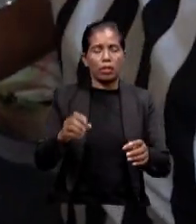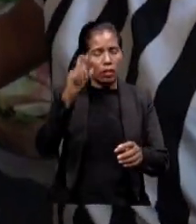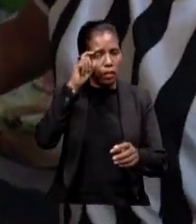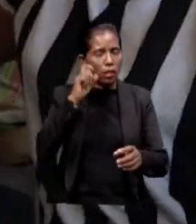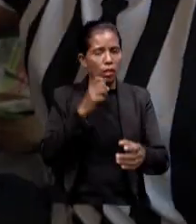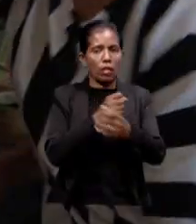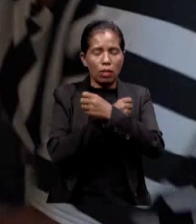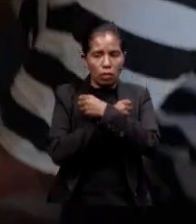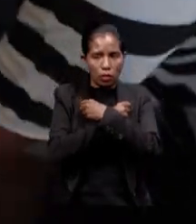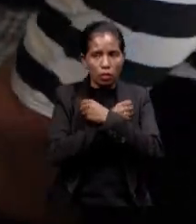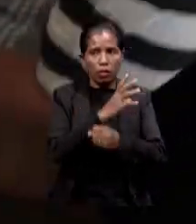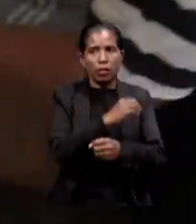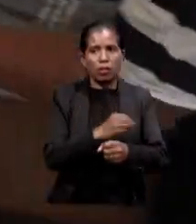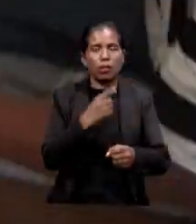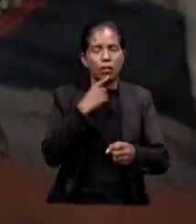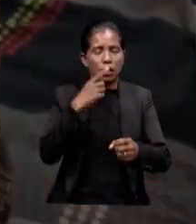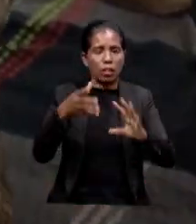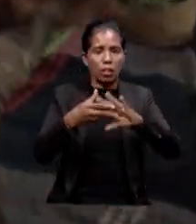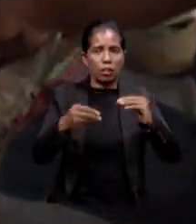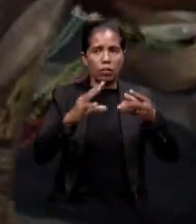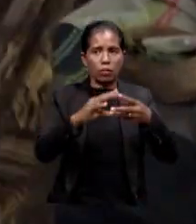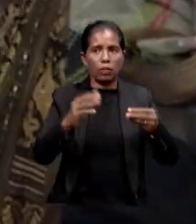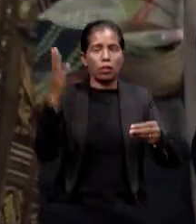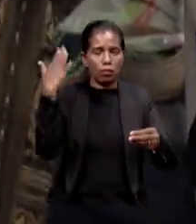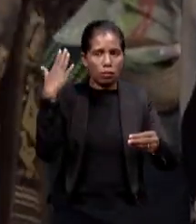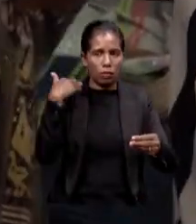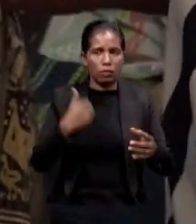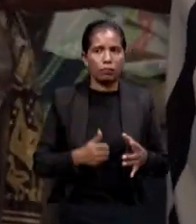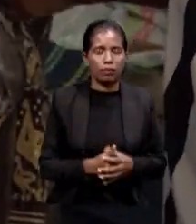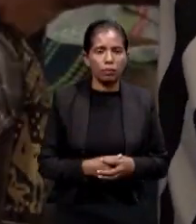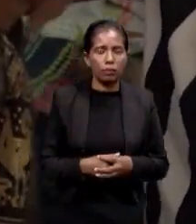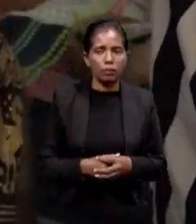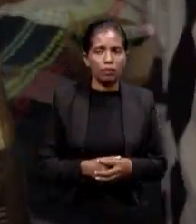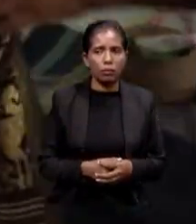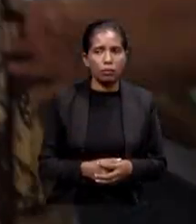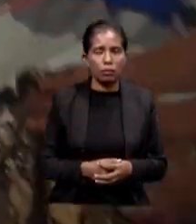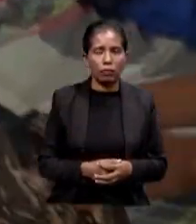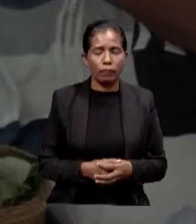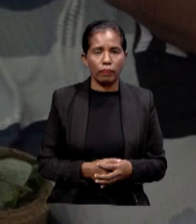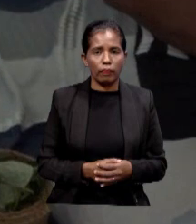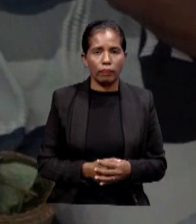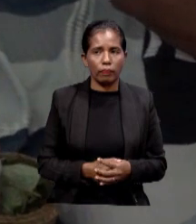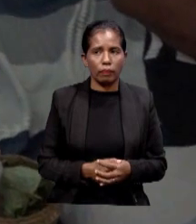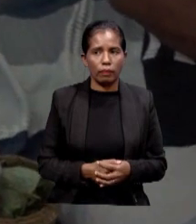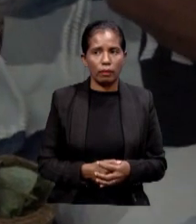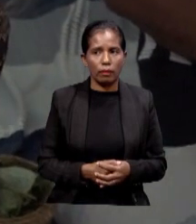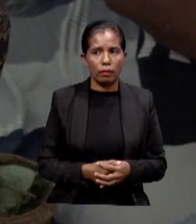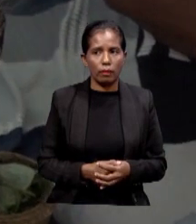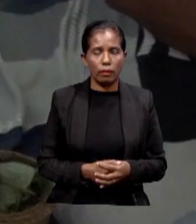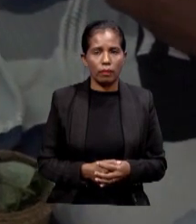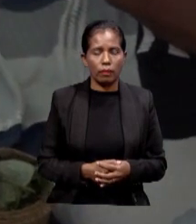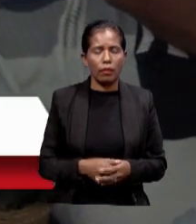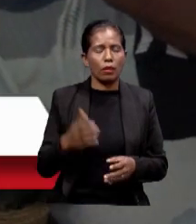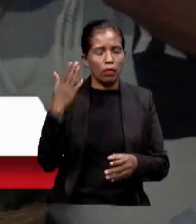no Sirangrua, haktuir história uluk nian. Kairala me tinere pungene ni